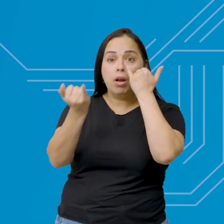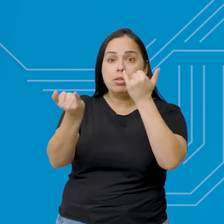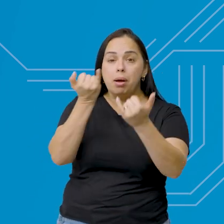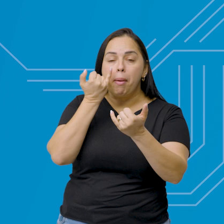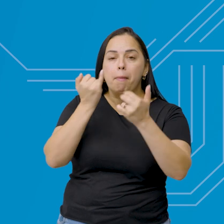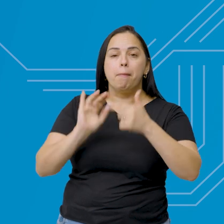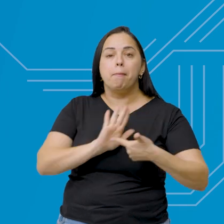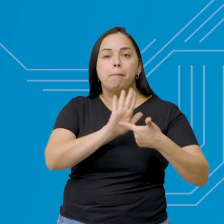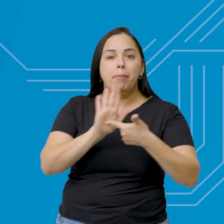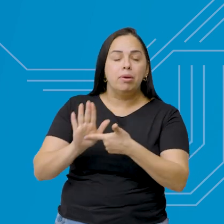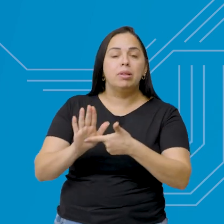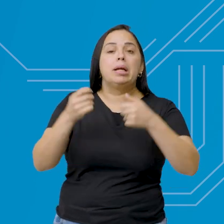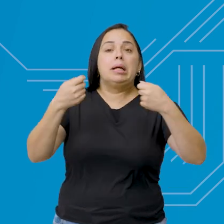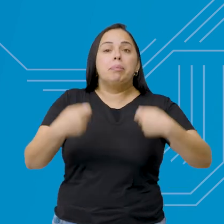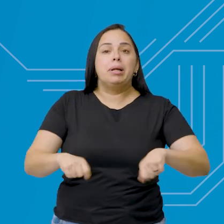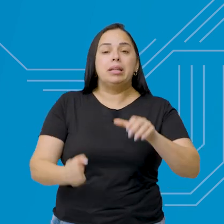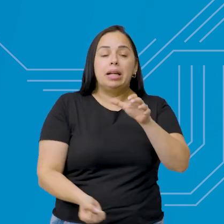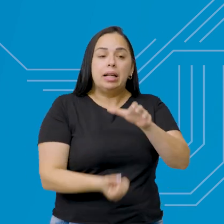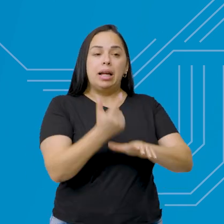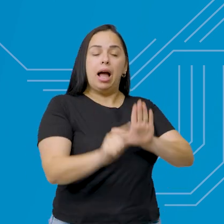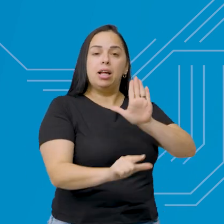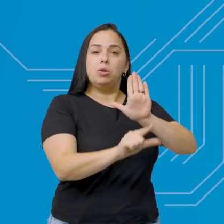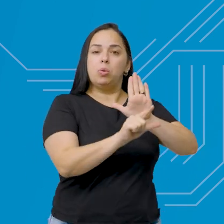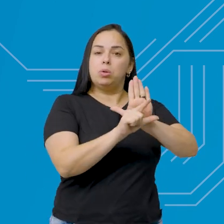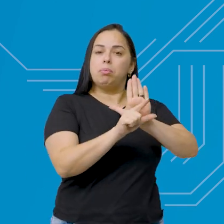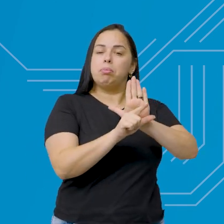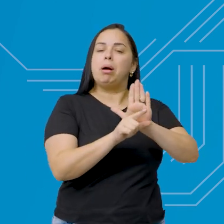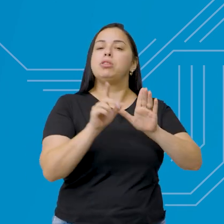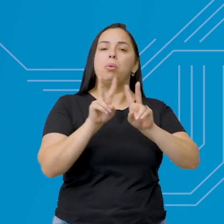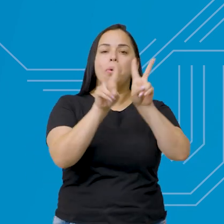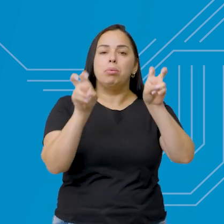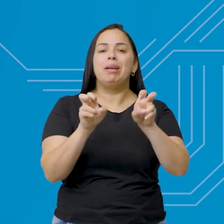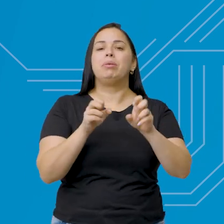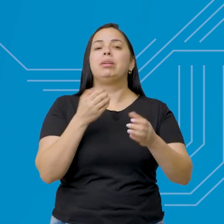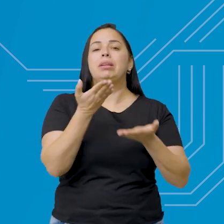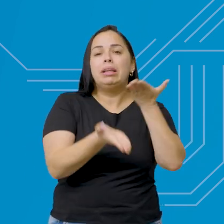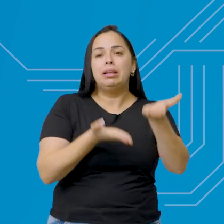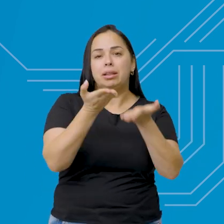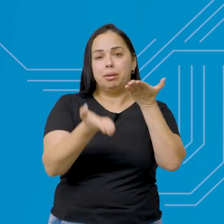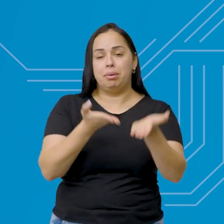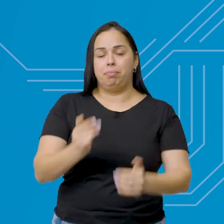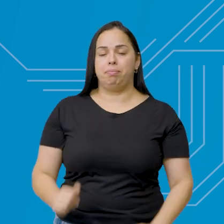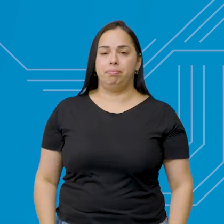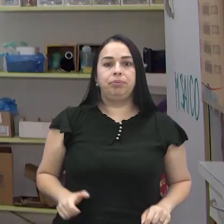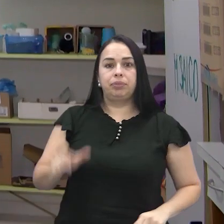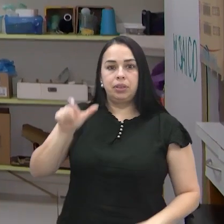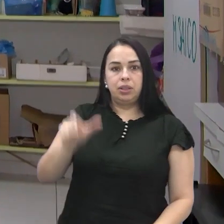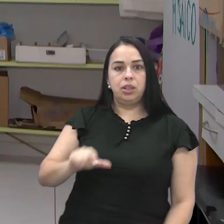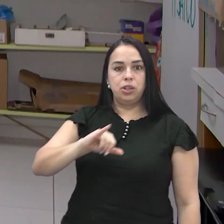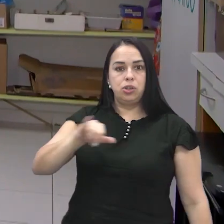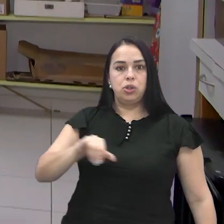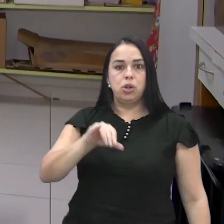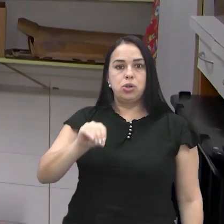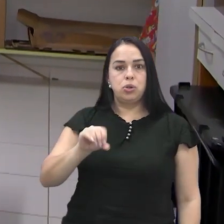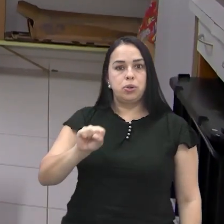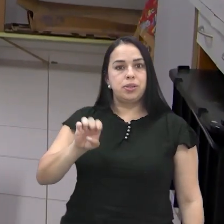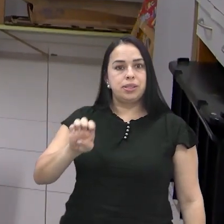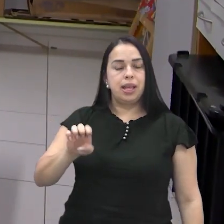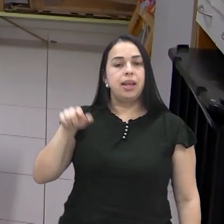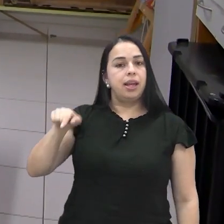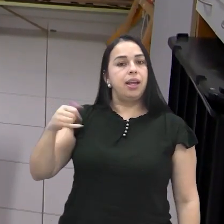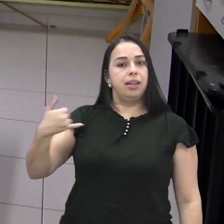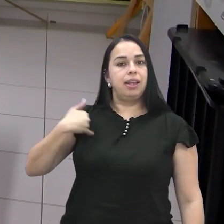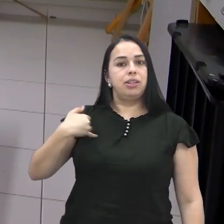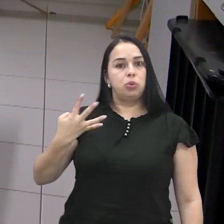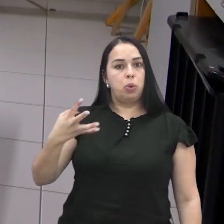O dado revela a urgência da adoção de políticas públicas de prevenção e tratamento. José Ricardo, de 40